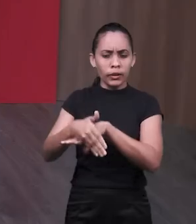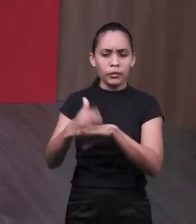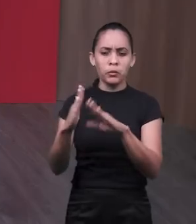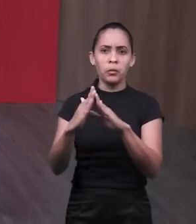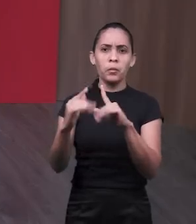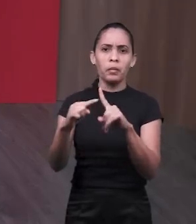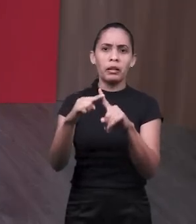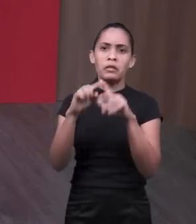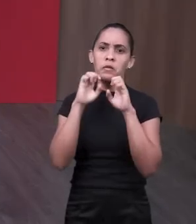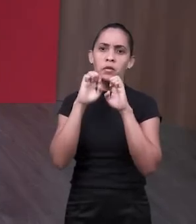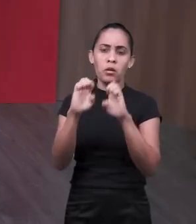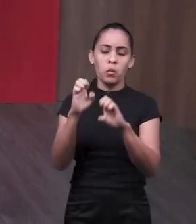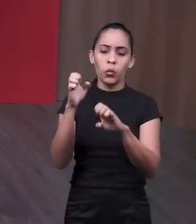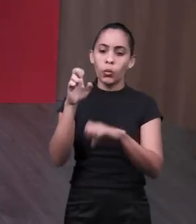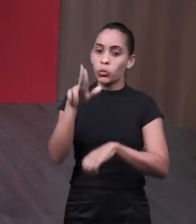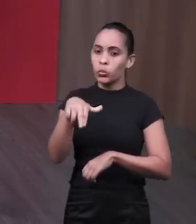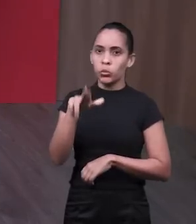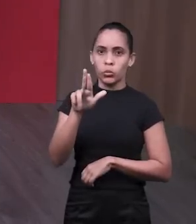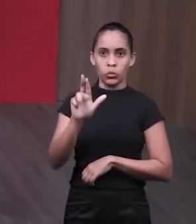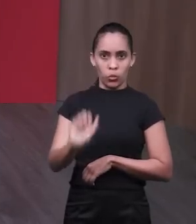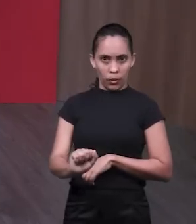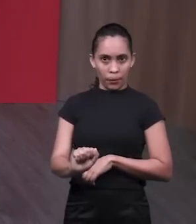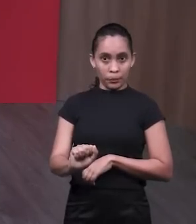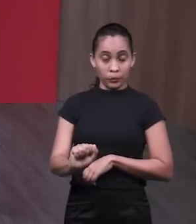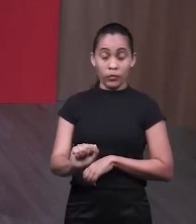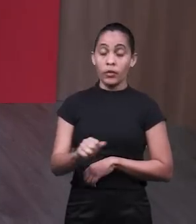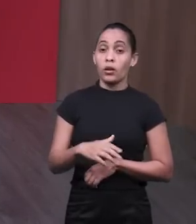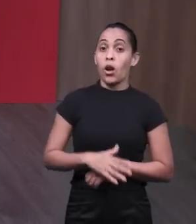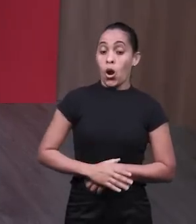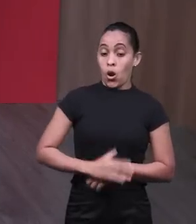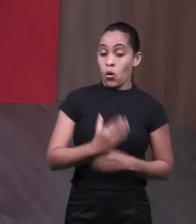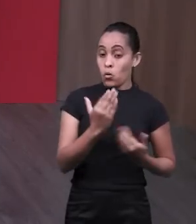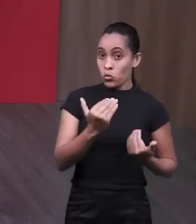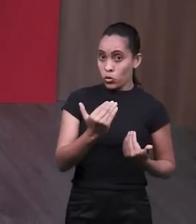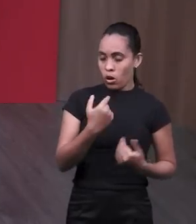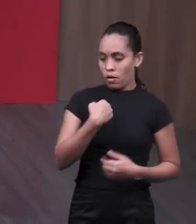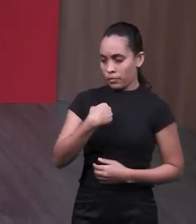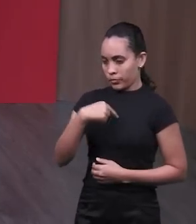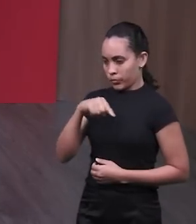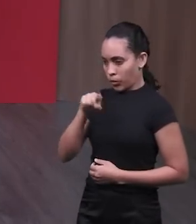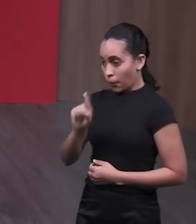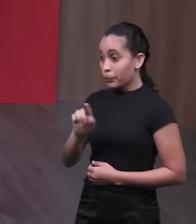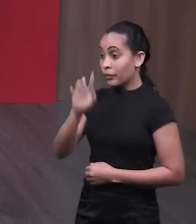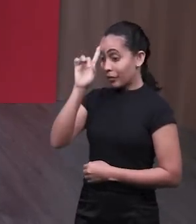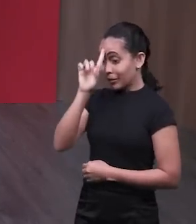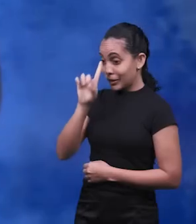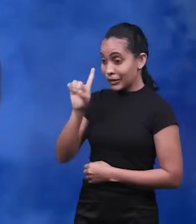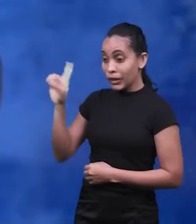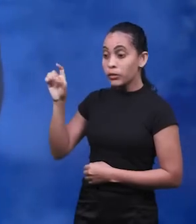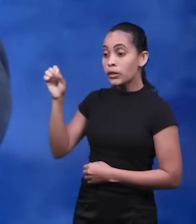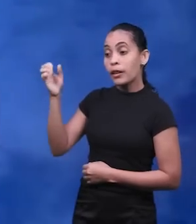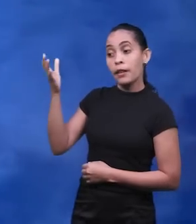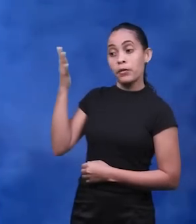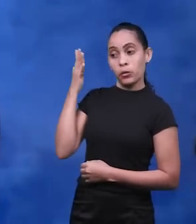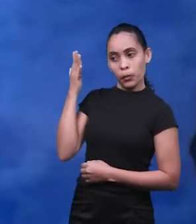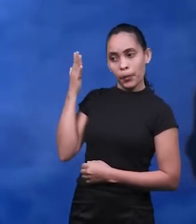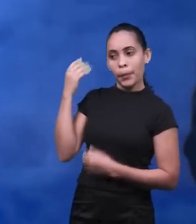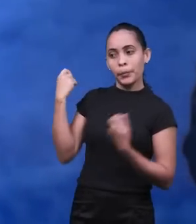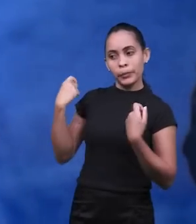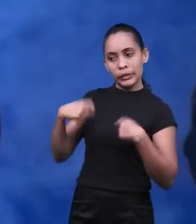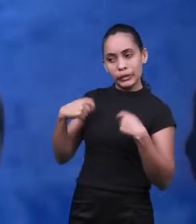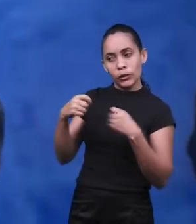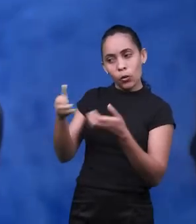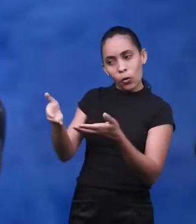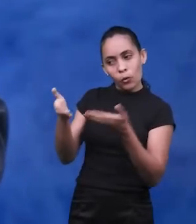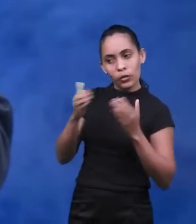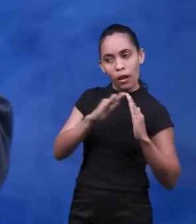um jovem me disse assim: Deus revelou que cada membro deve convidar um visitante. Eu